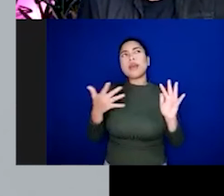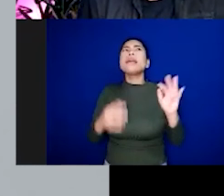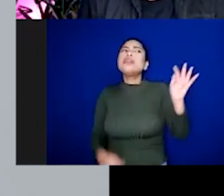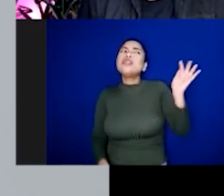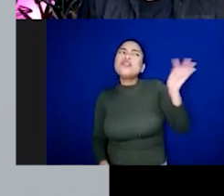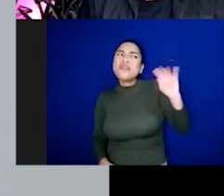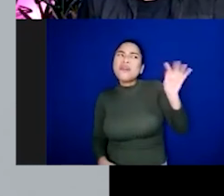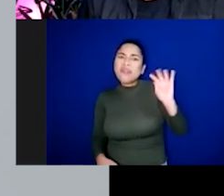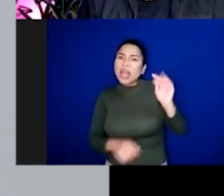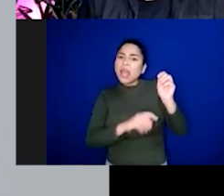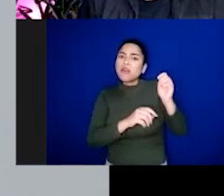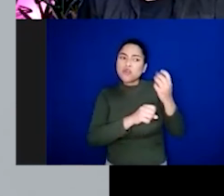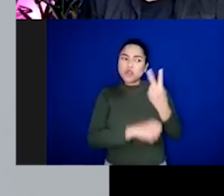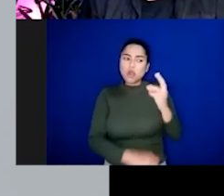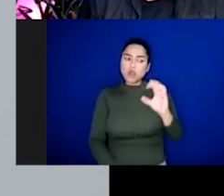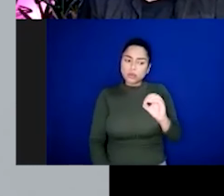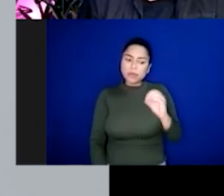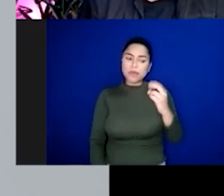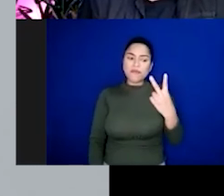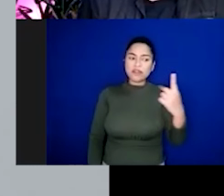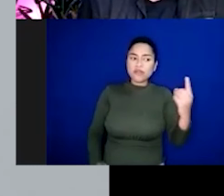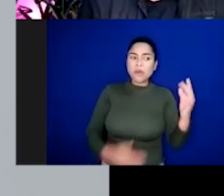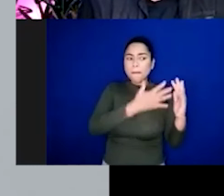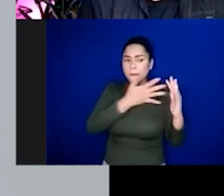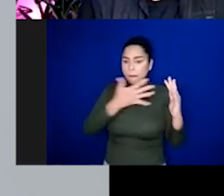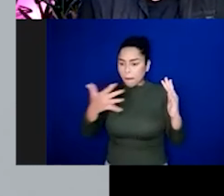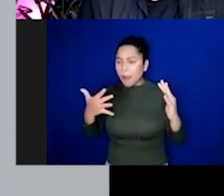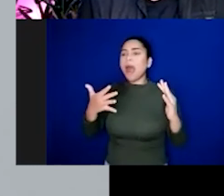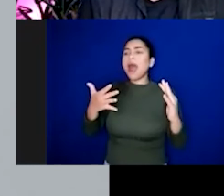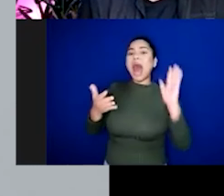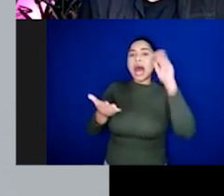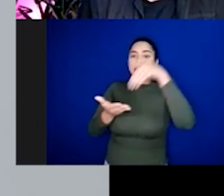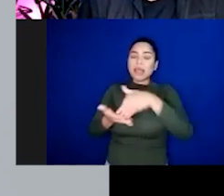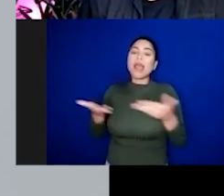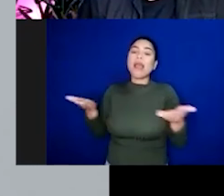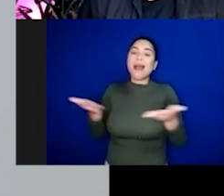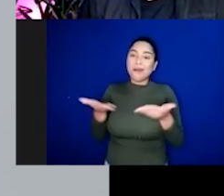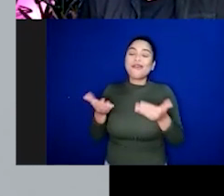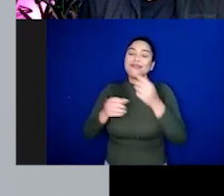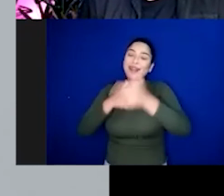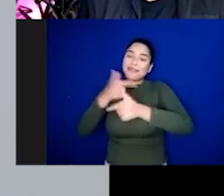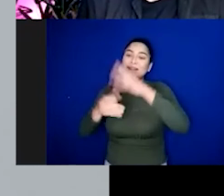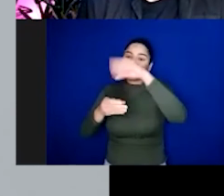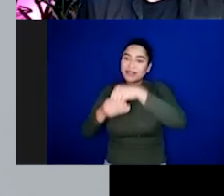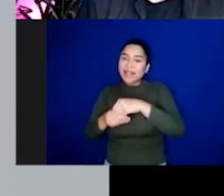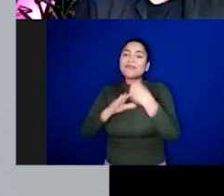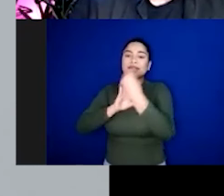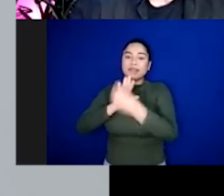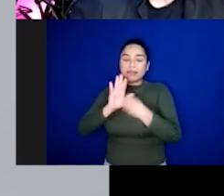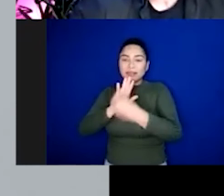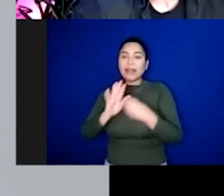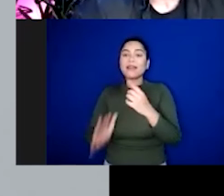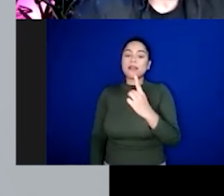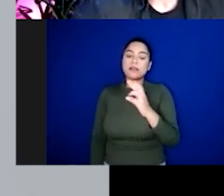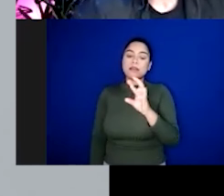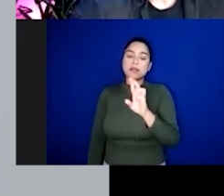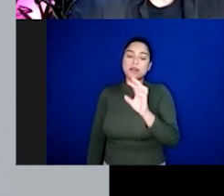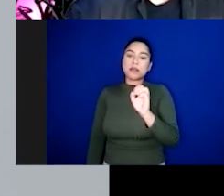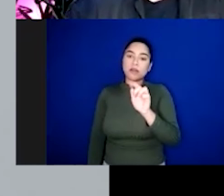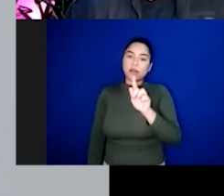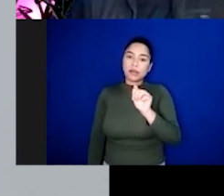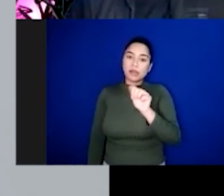Fevereiro para cá eu estou na raiadrogasil é justamente com o propósito de trazer toda a Gama de produtos e serviços